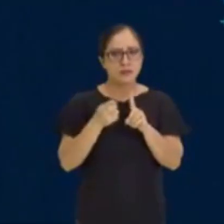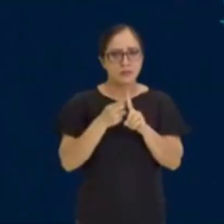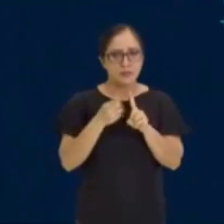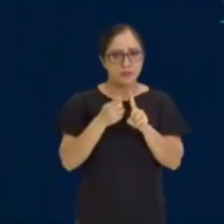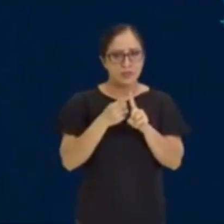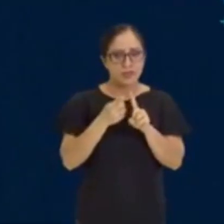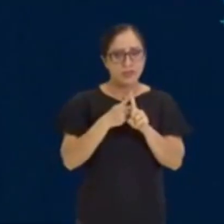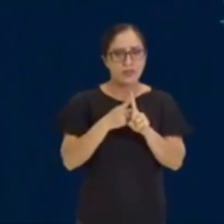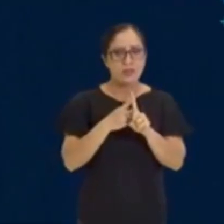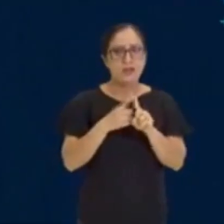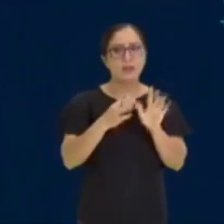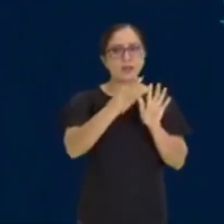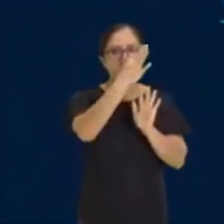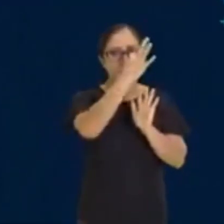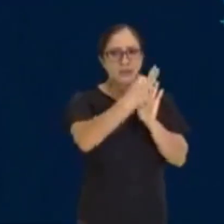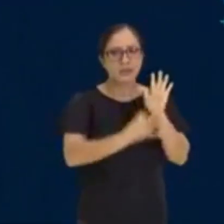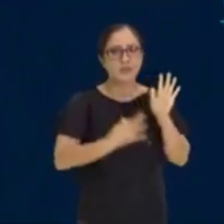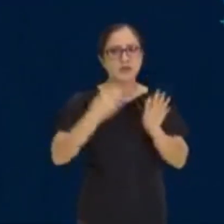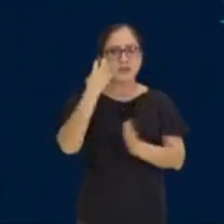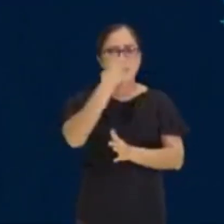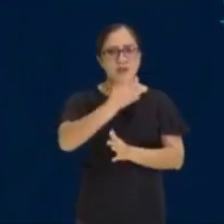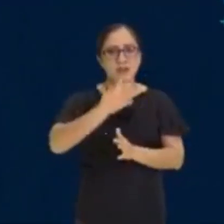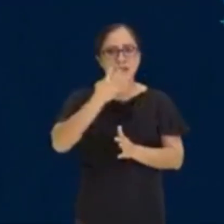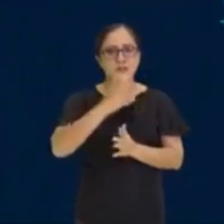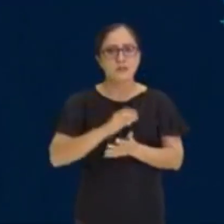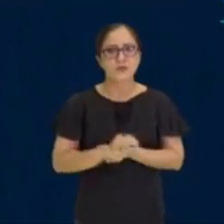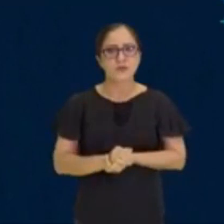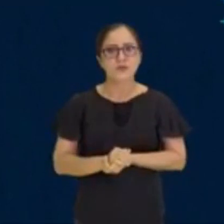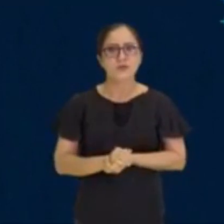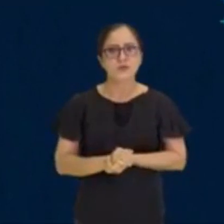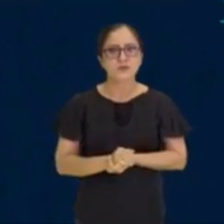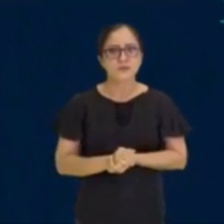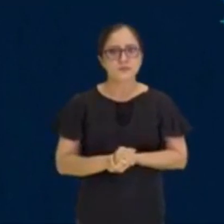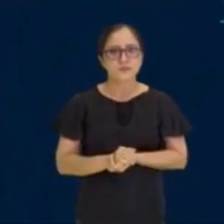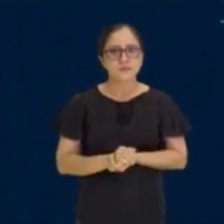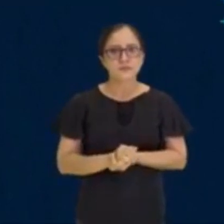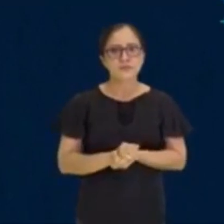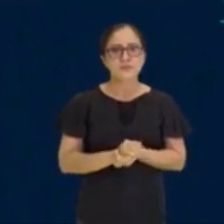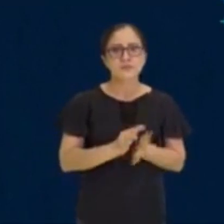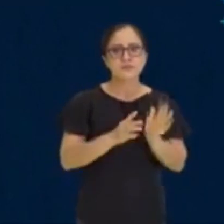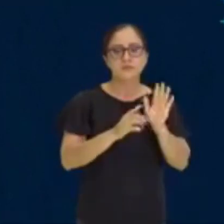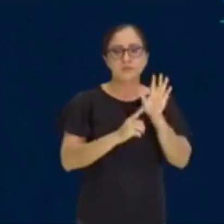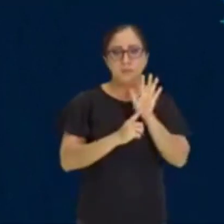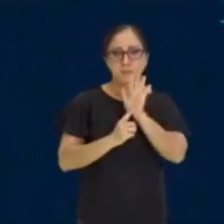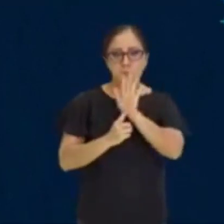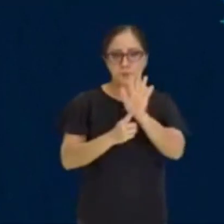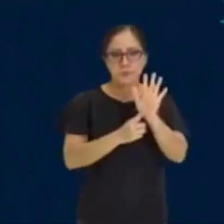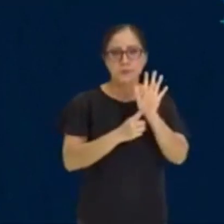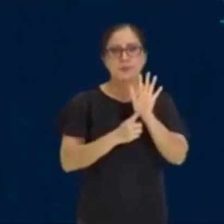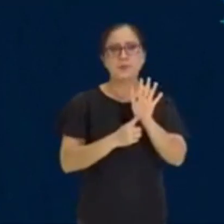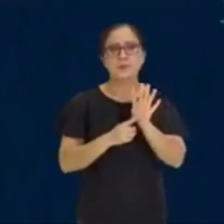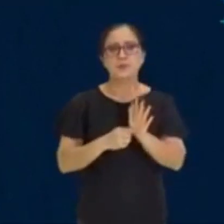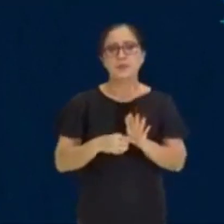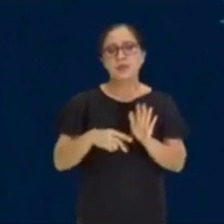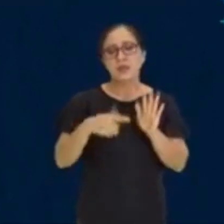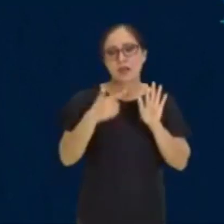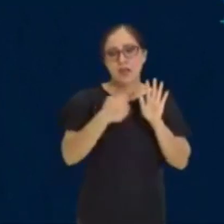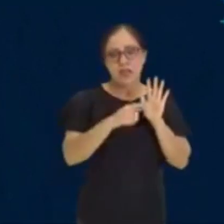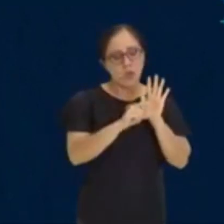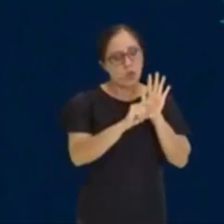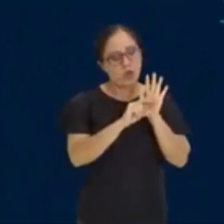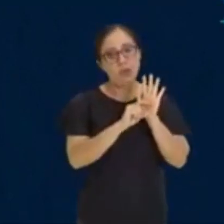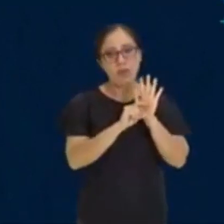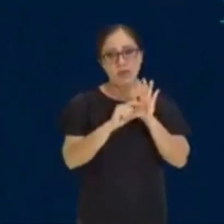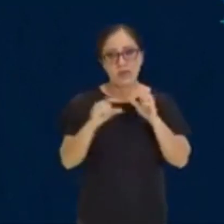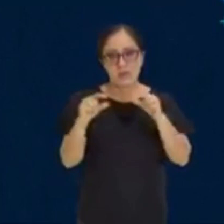slide em que aparece o início da canção. Ele fala na segunda estrofe assim, o eu